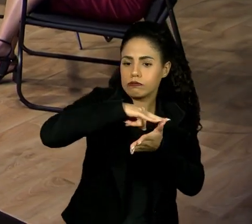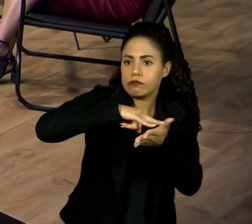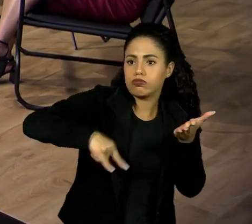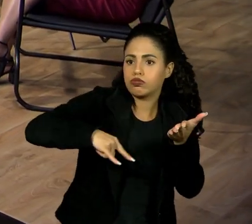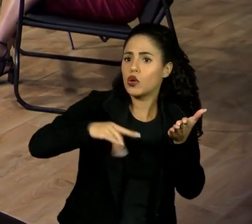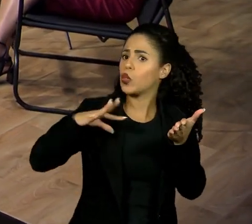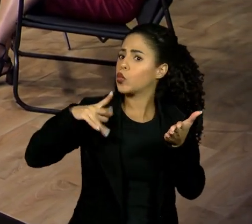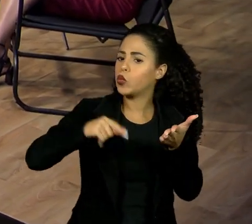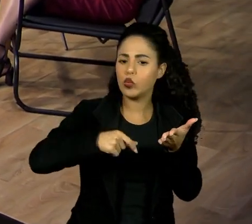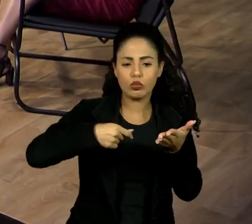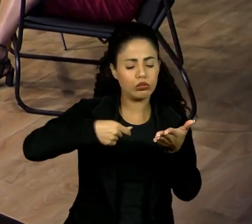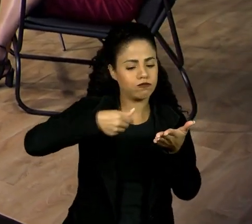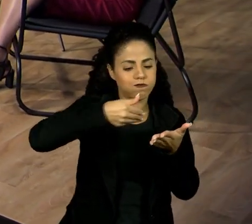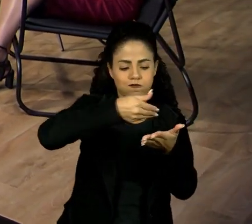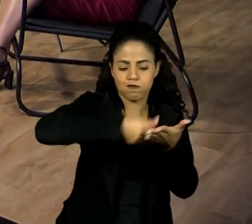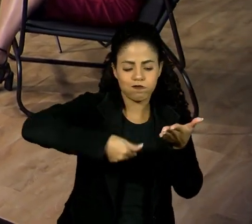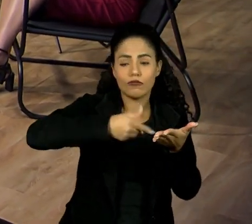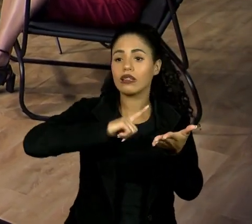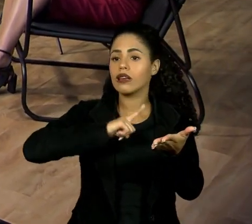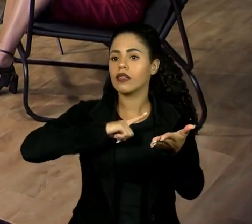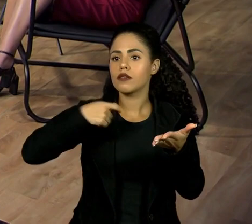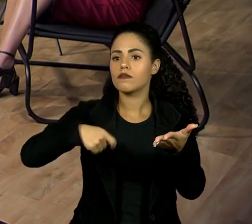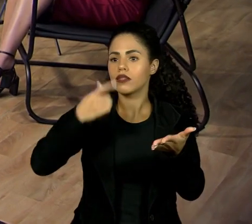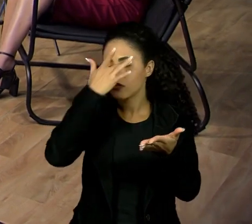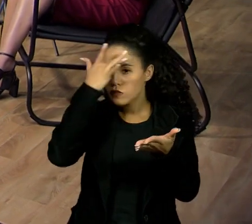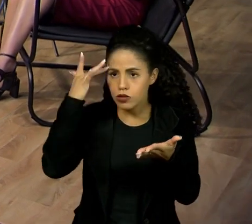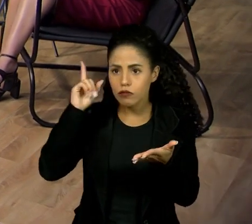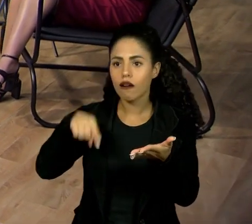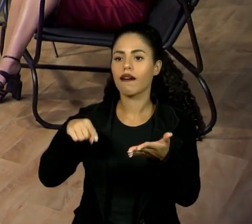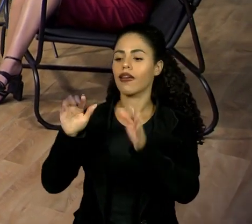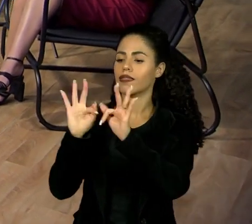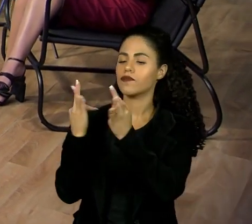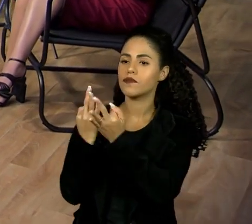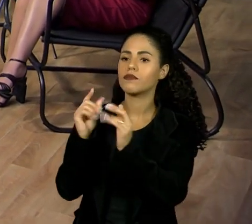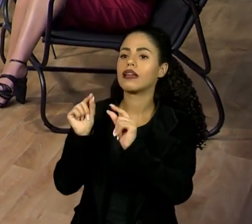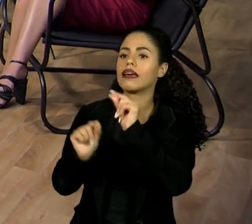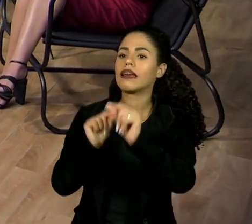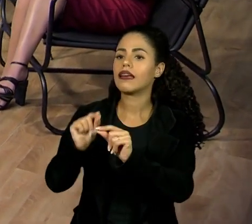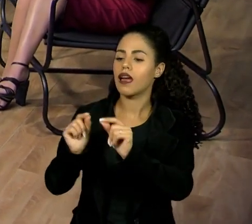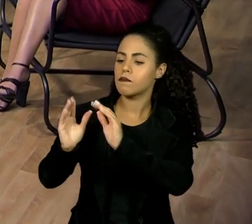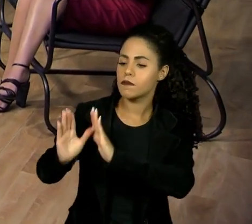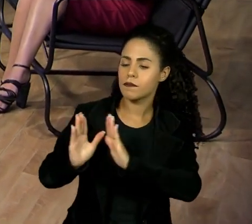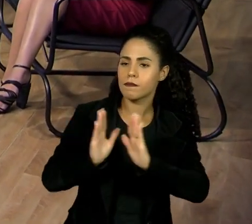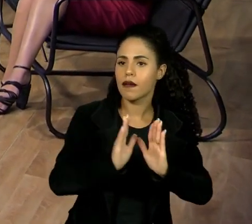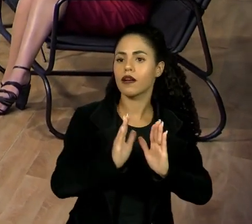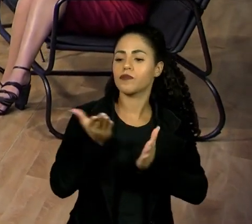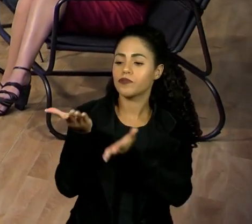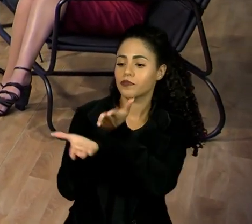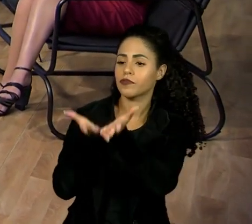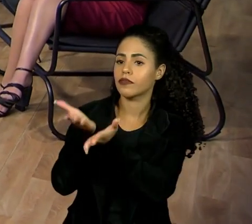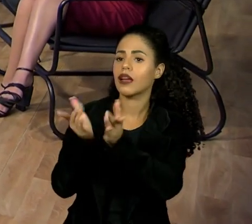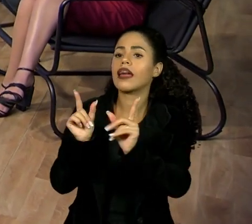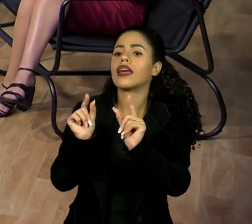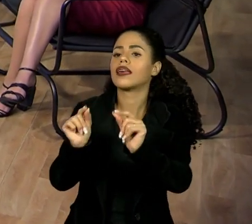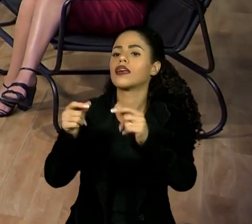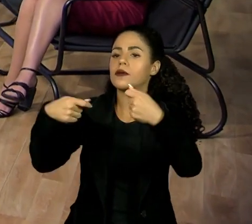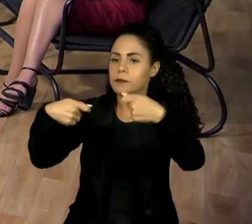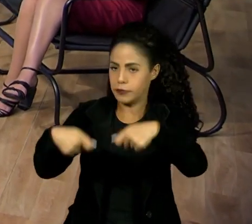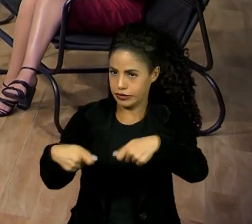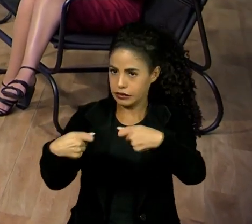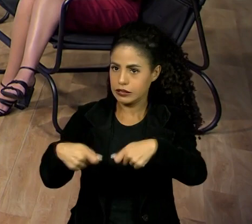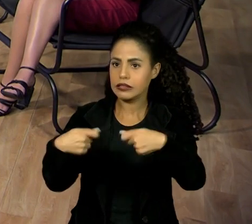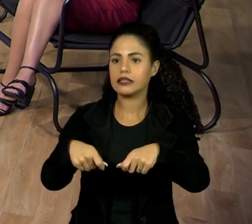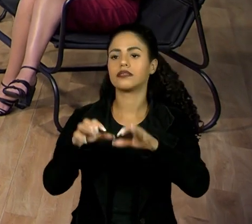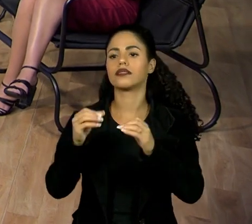Então, todos os que vão pertencer, as pessoas que vão pertencer àquele processo, àquele tratamento, precisam passar